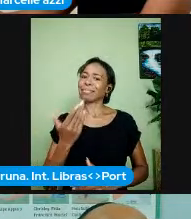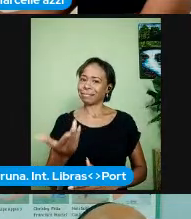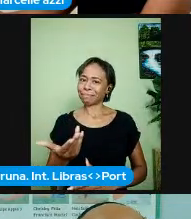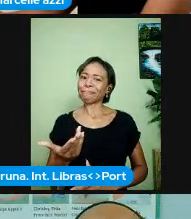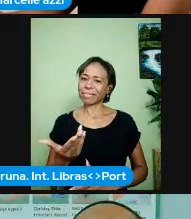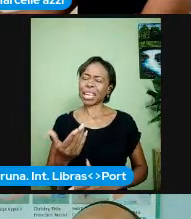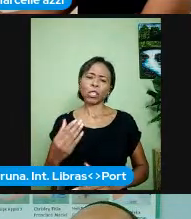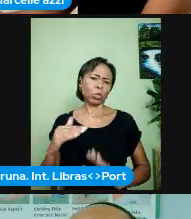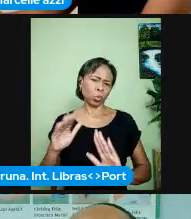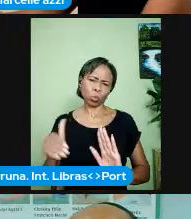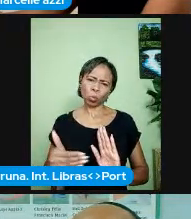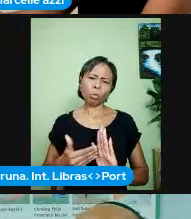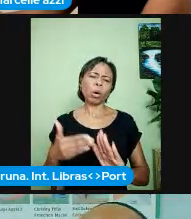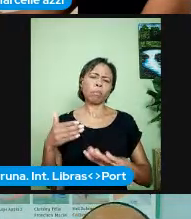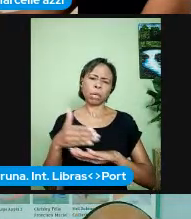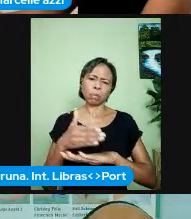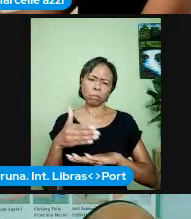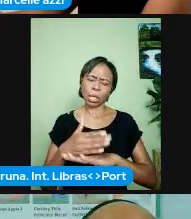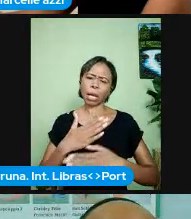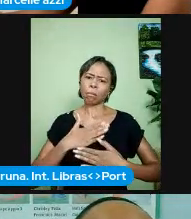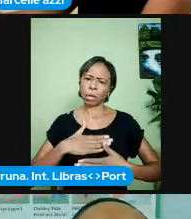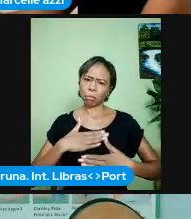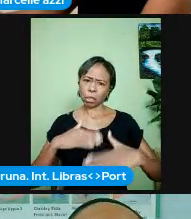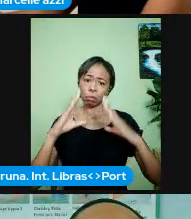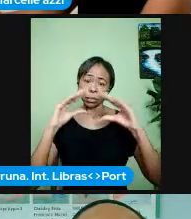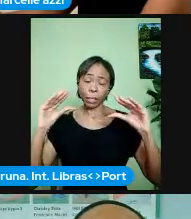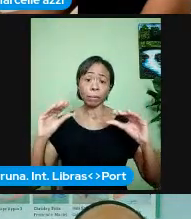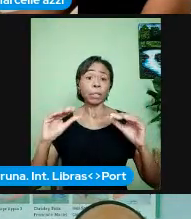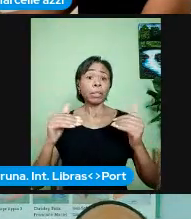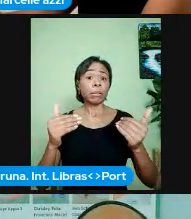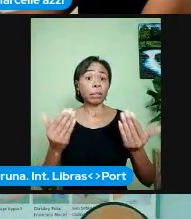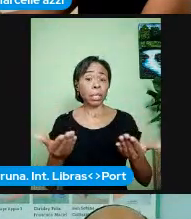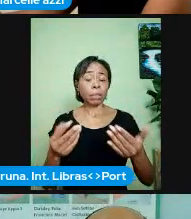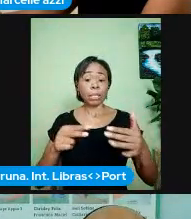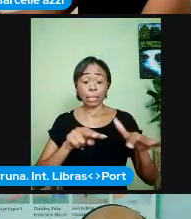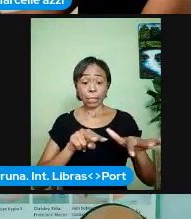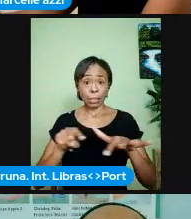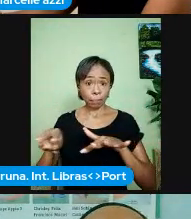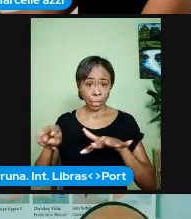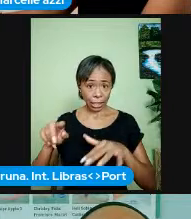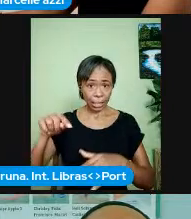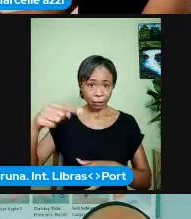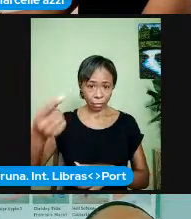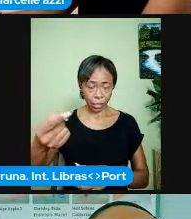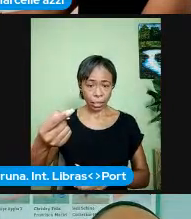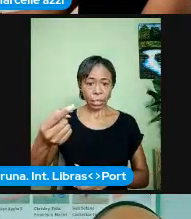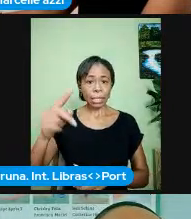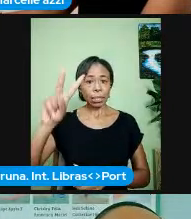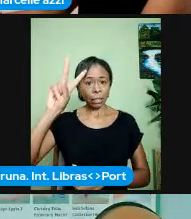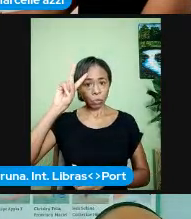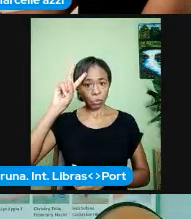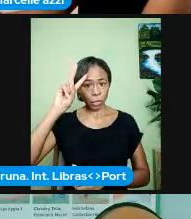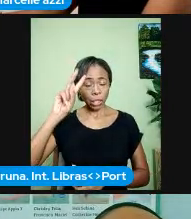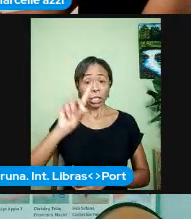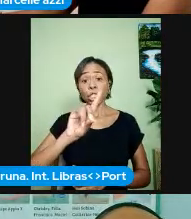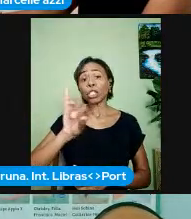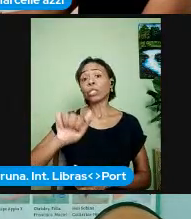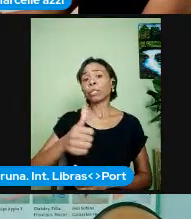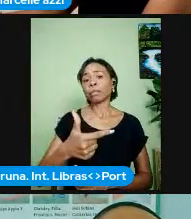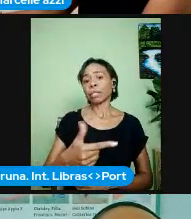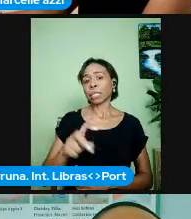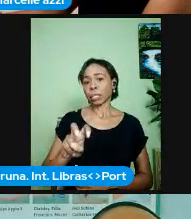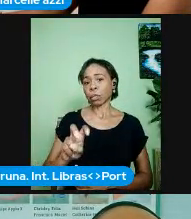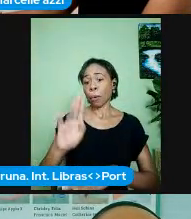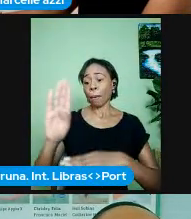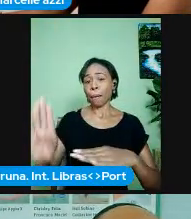forma mais tranquila, harmoniosa. Então, essa participação na semana que vem, na segunda-feira, dia 25, lá na Ponte Barreiro,